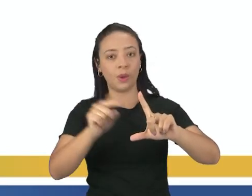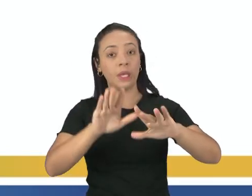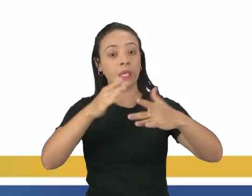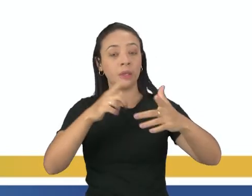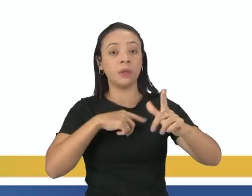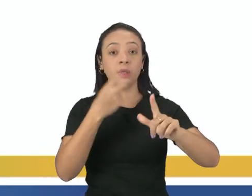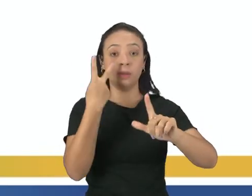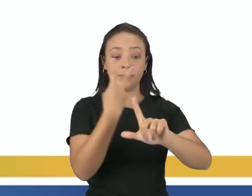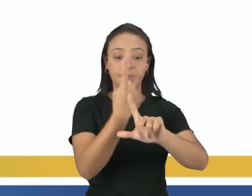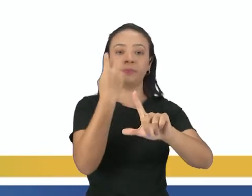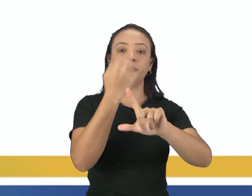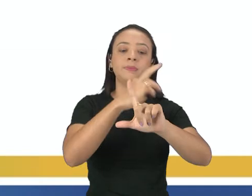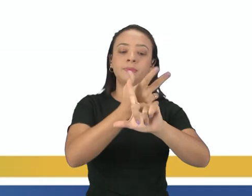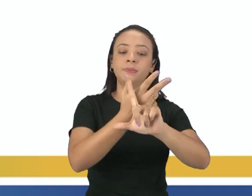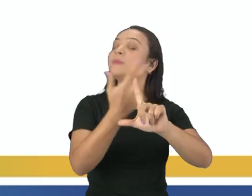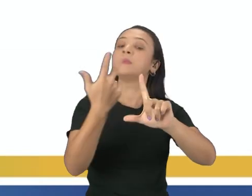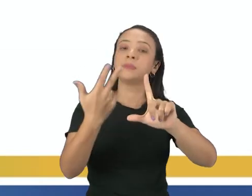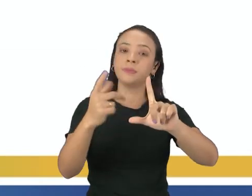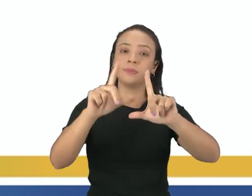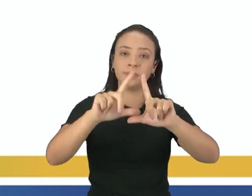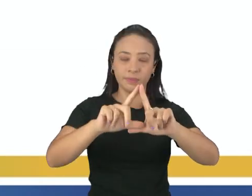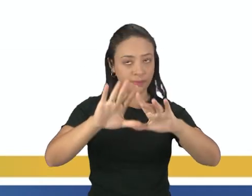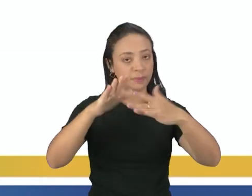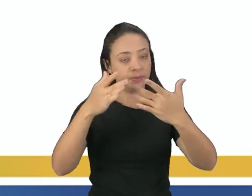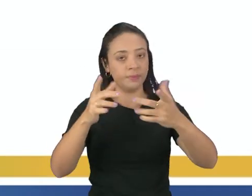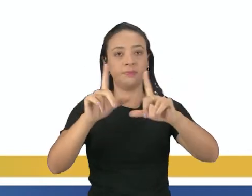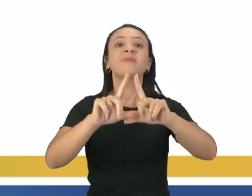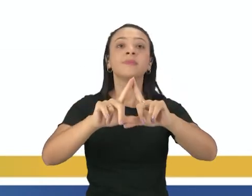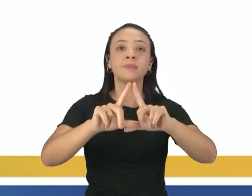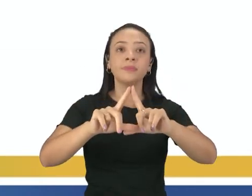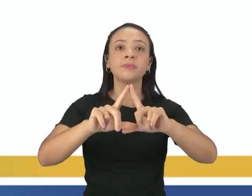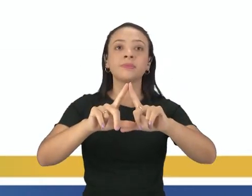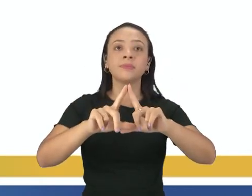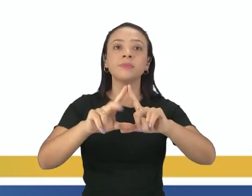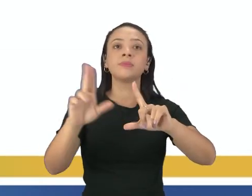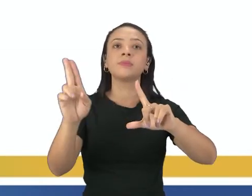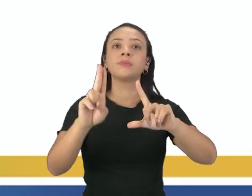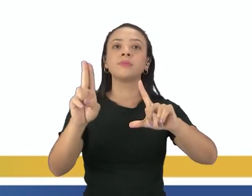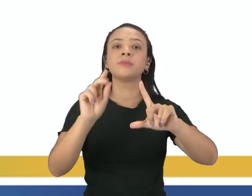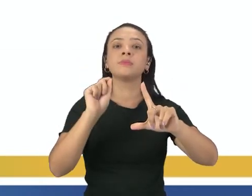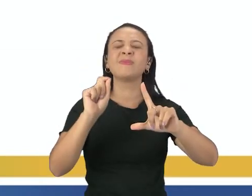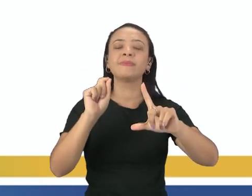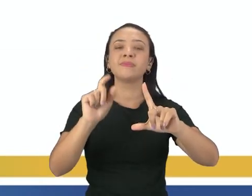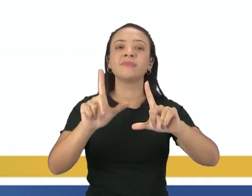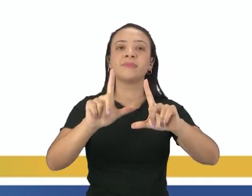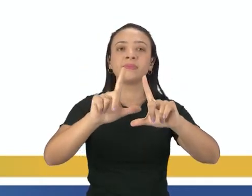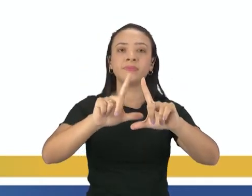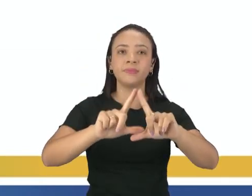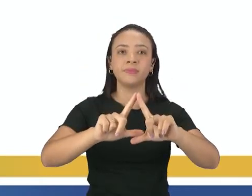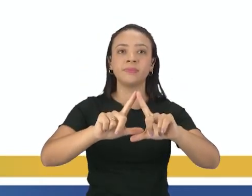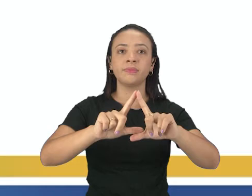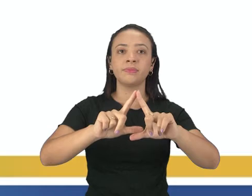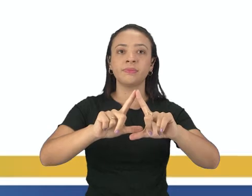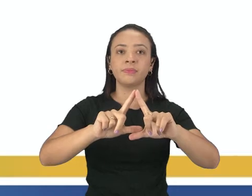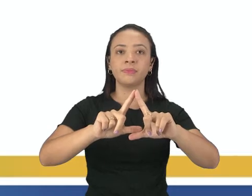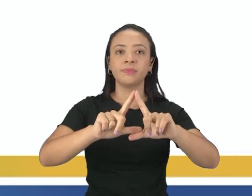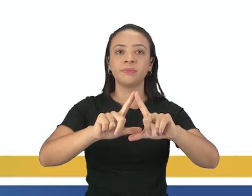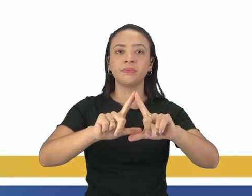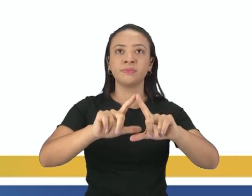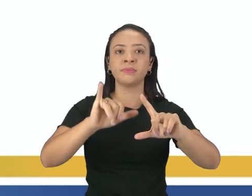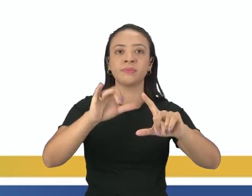temos 2 lados com a mesma medida. Então, esse triângulo pode ser classificado quanto aos lados